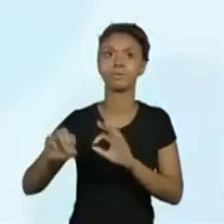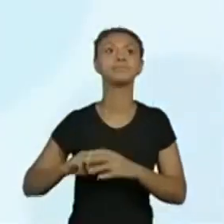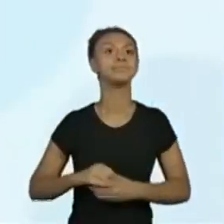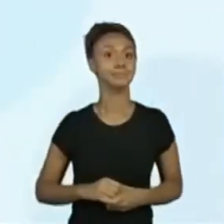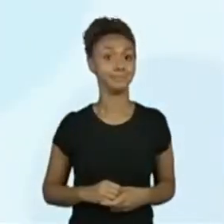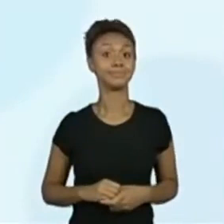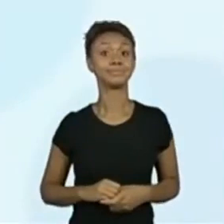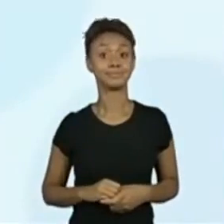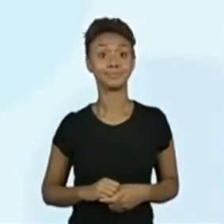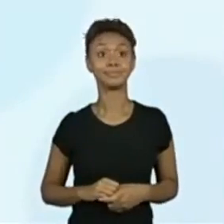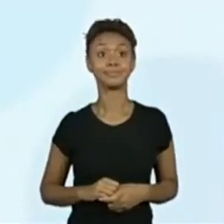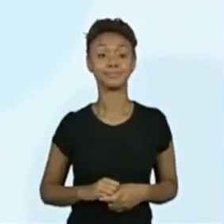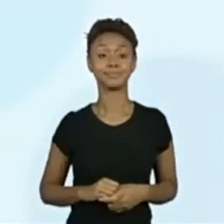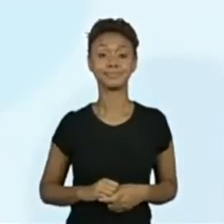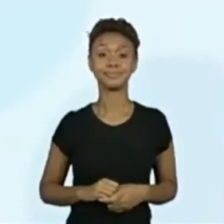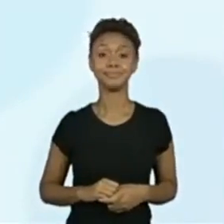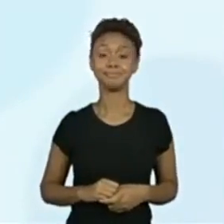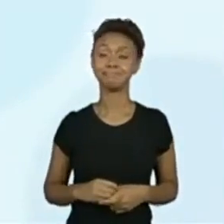ser.